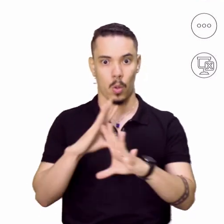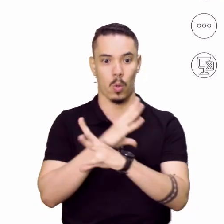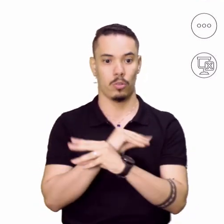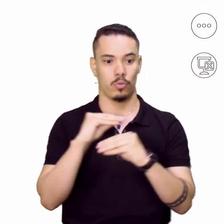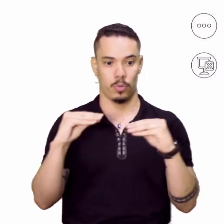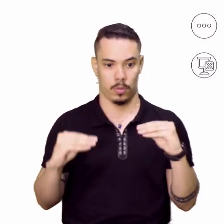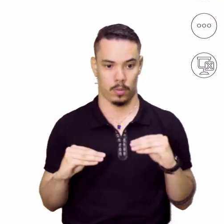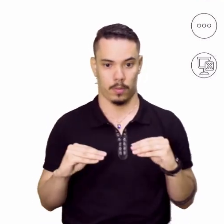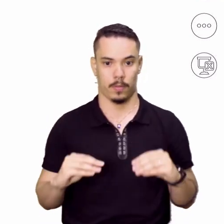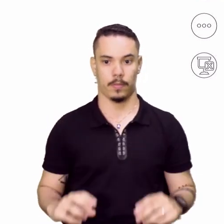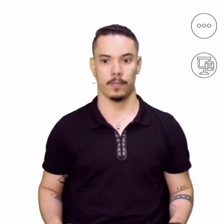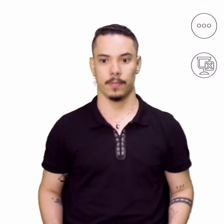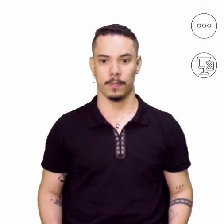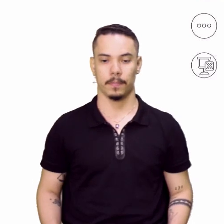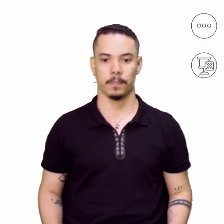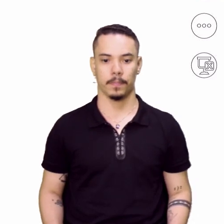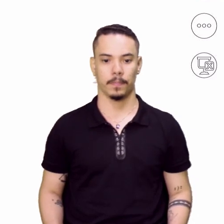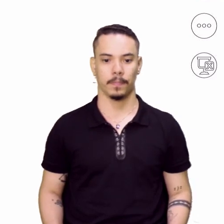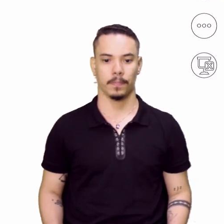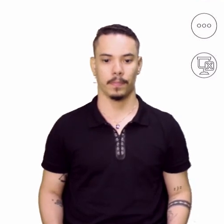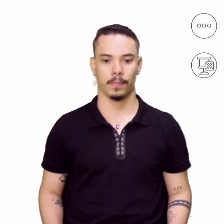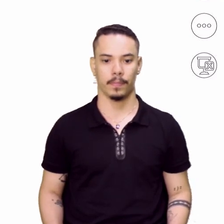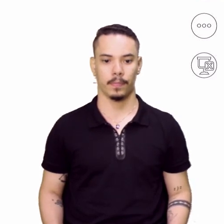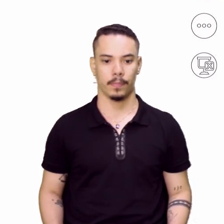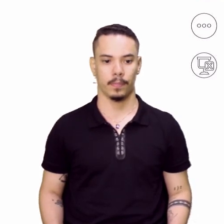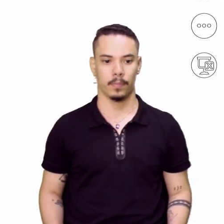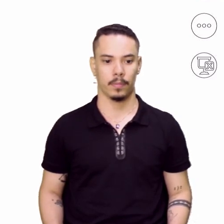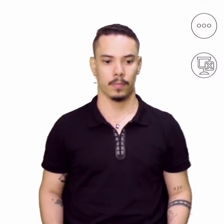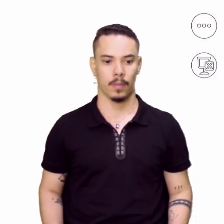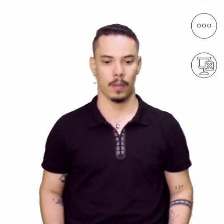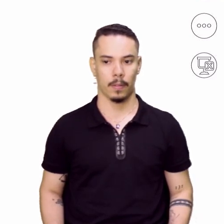What if you will get